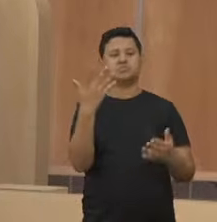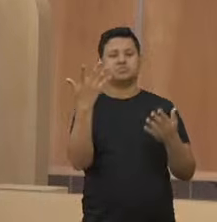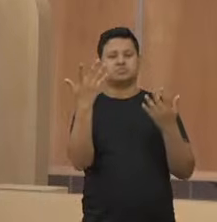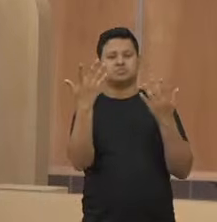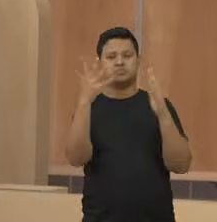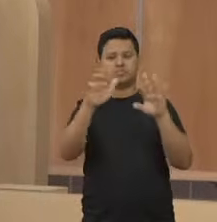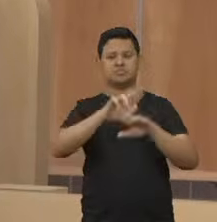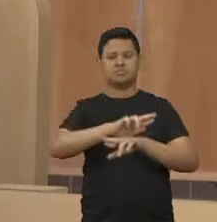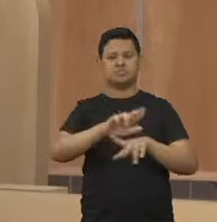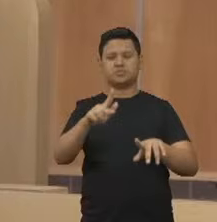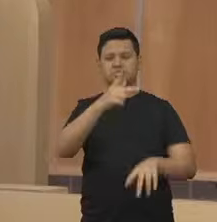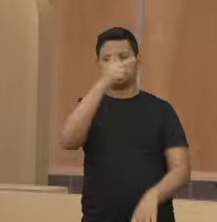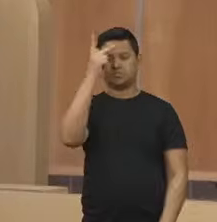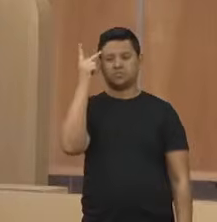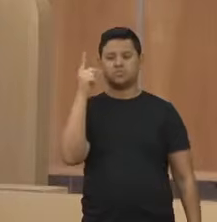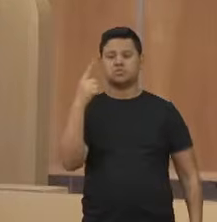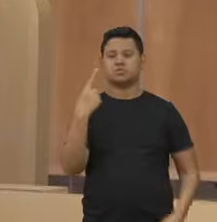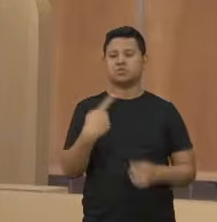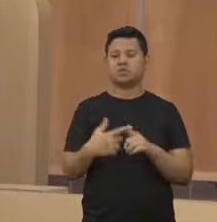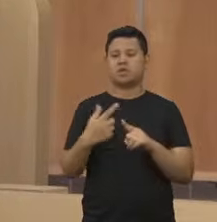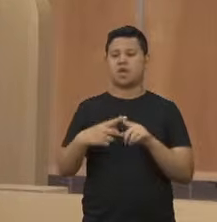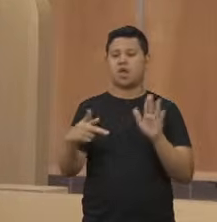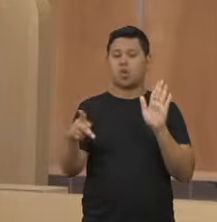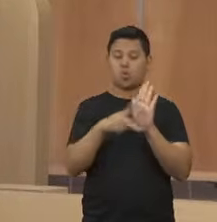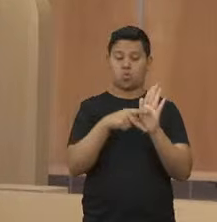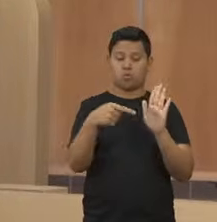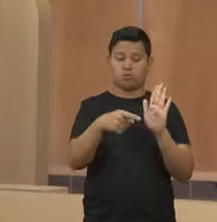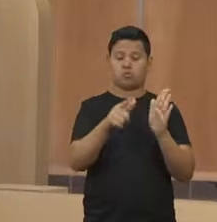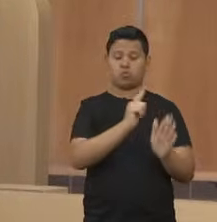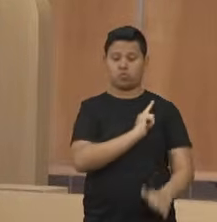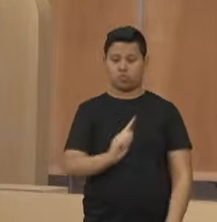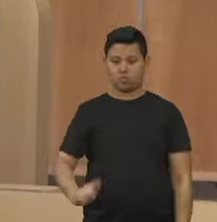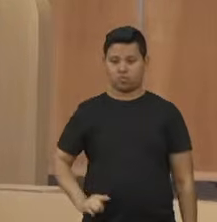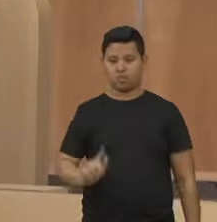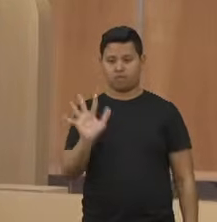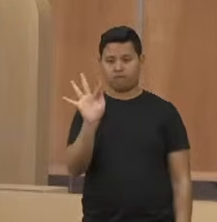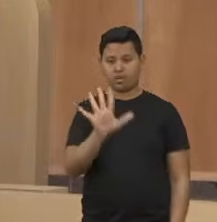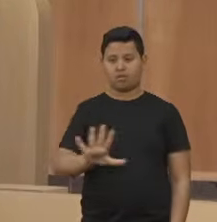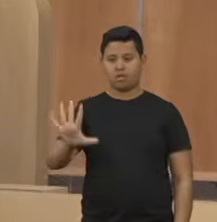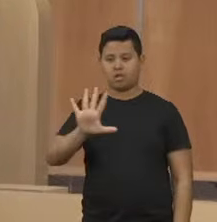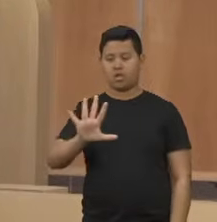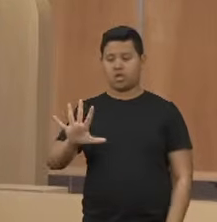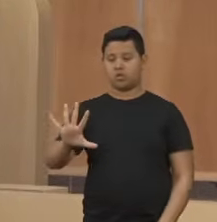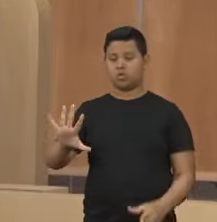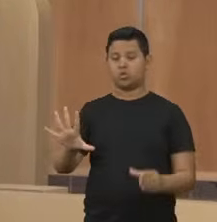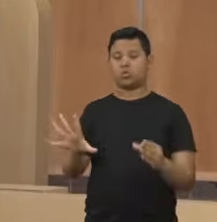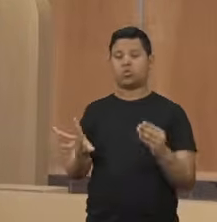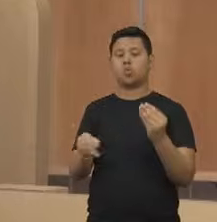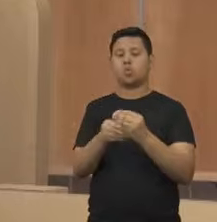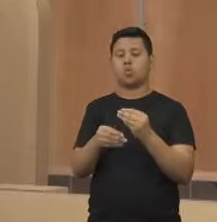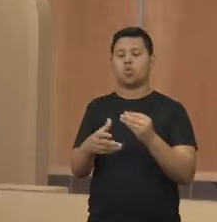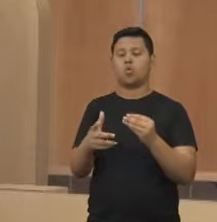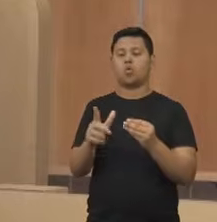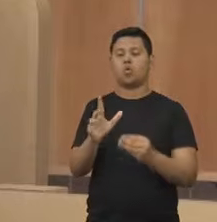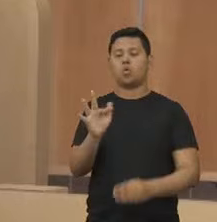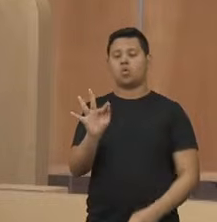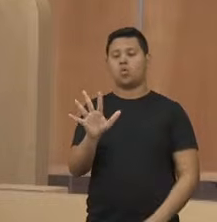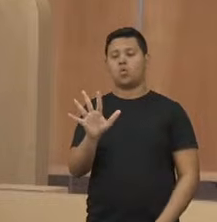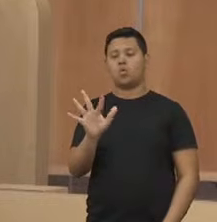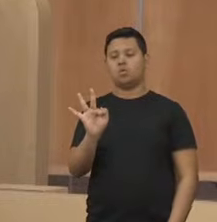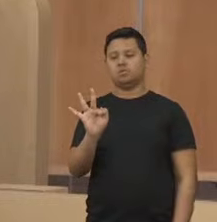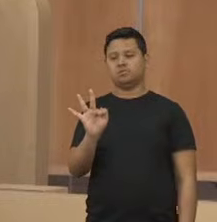todos os envolvidos, porque esse é um programa do governo federal, envolvendo o governo municipal e a iniciativa